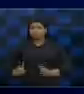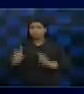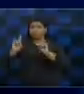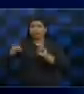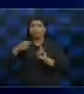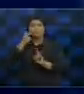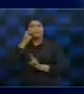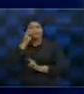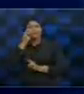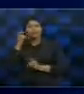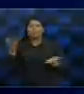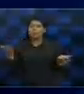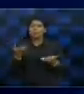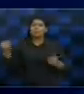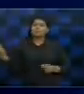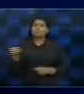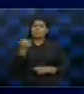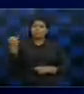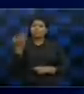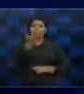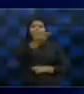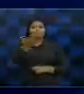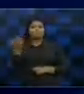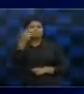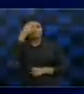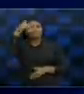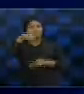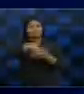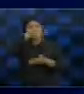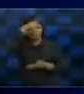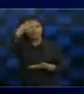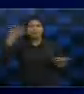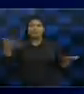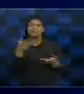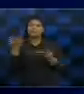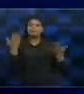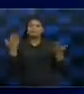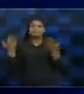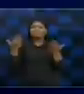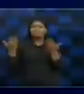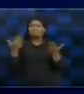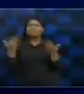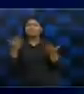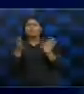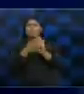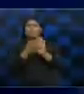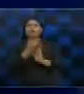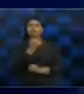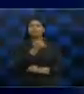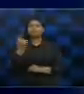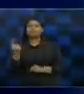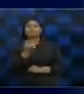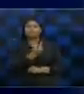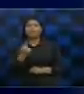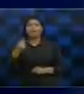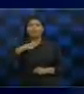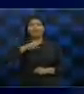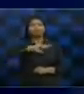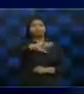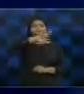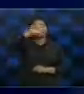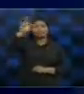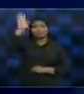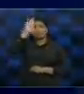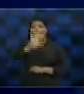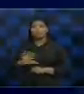Esse é um momento importante para você, eleitor de Manaus, apreciar as propostas dos dois candidatos. Já que muitas cidades pelo Brasil,